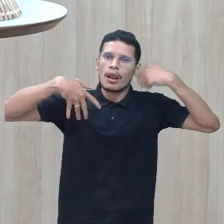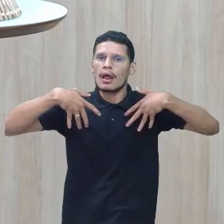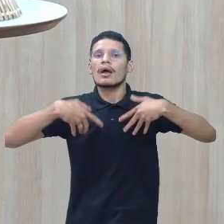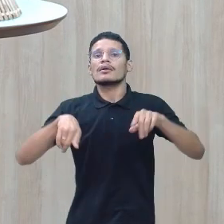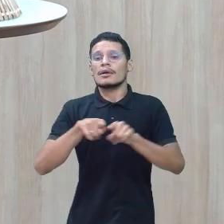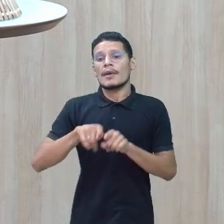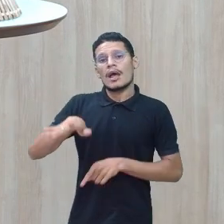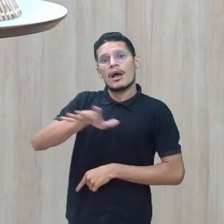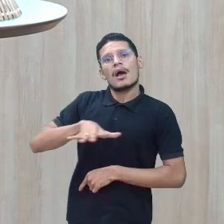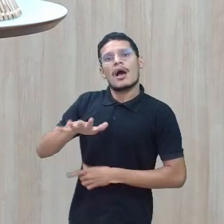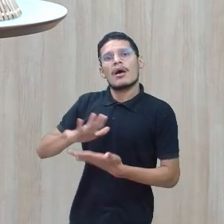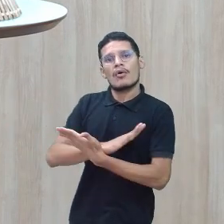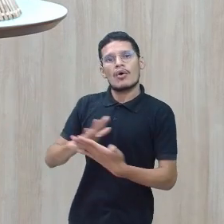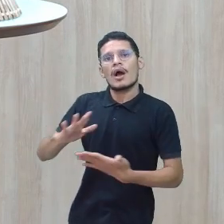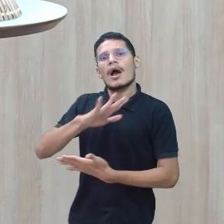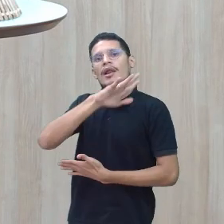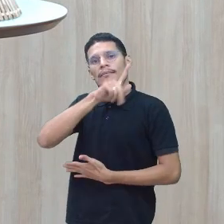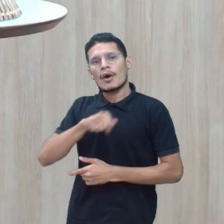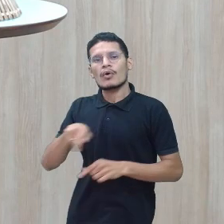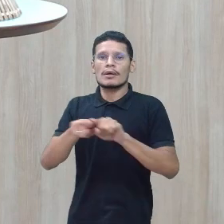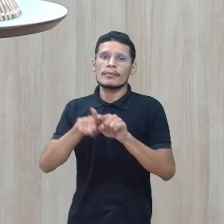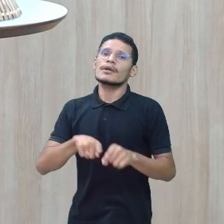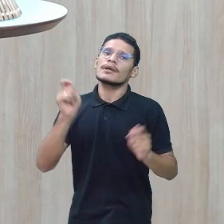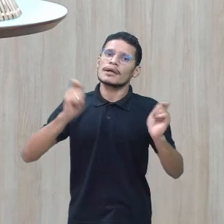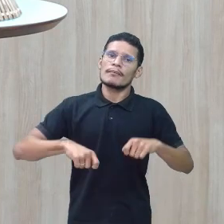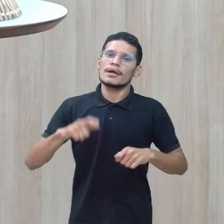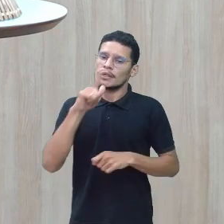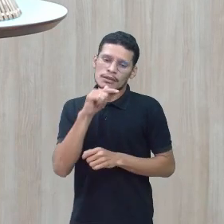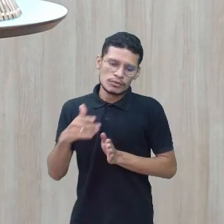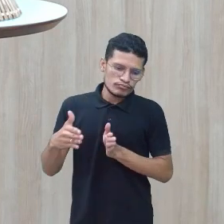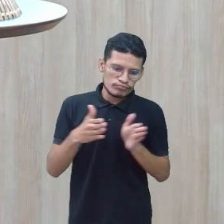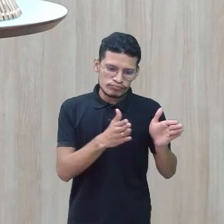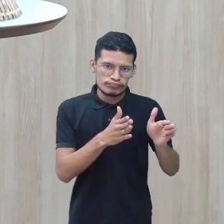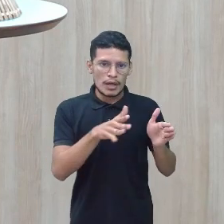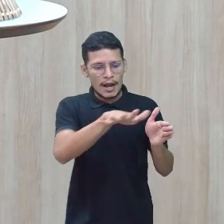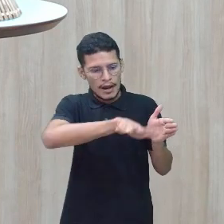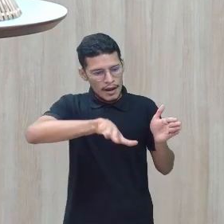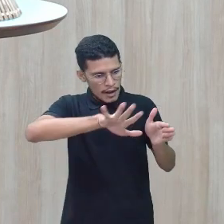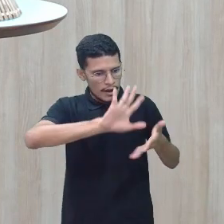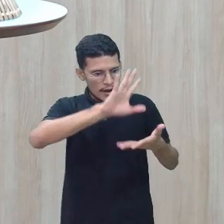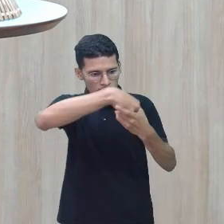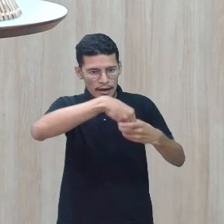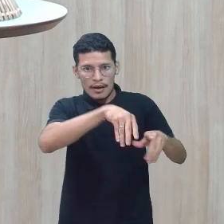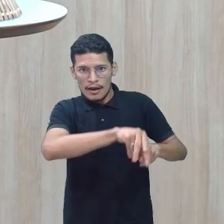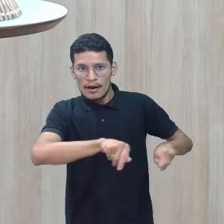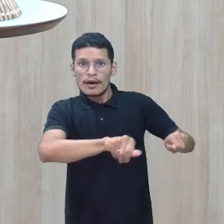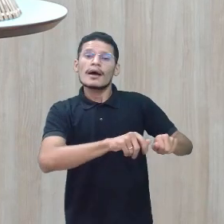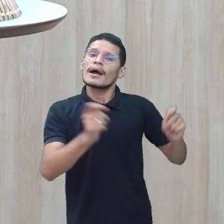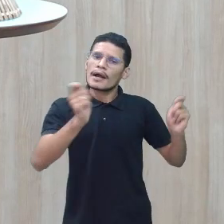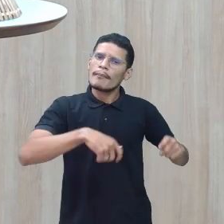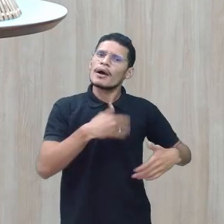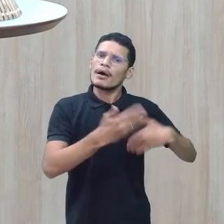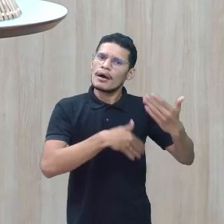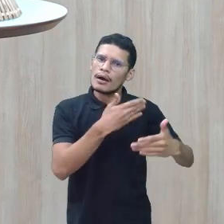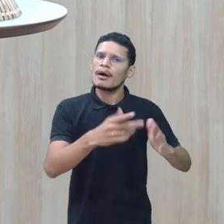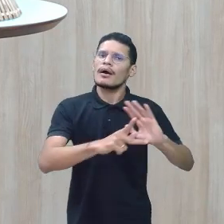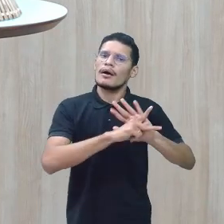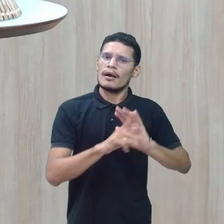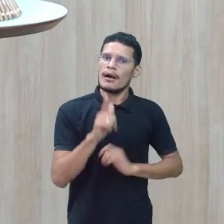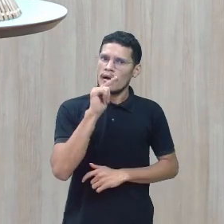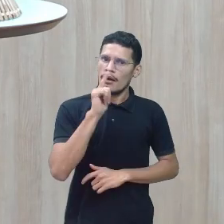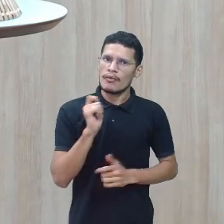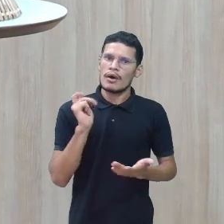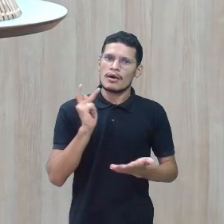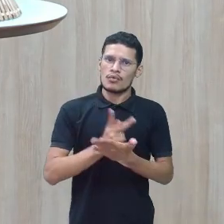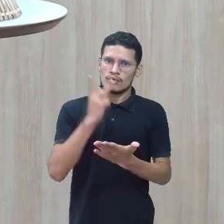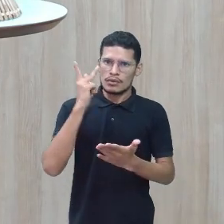água vá para a atmosfera, contribuindo para que o ciclo da água aconteça.